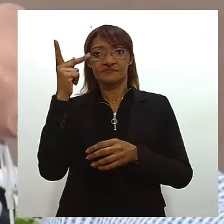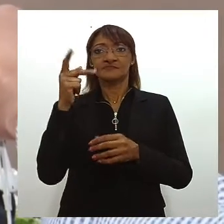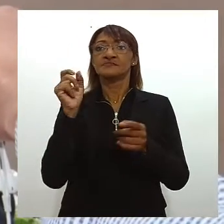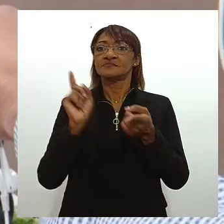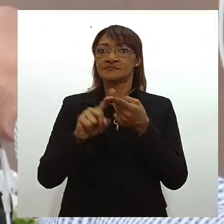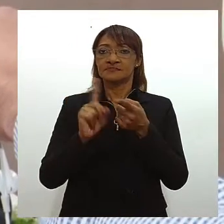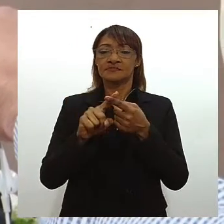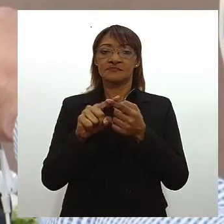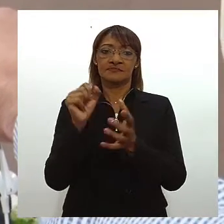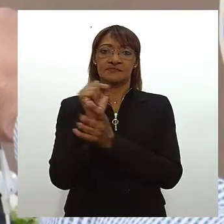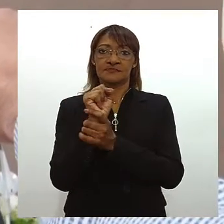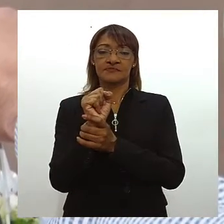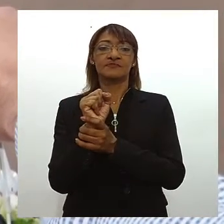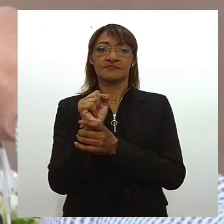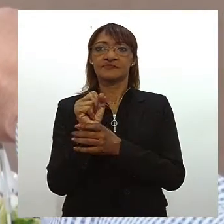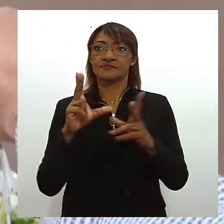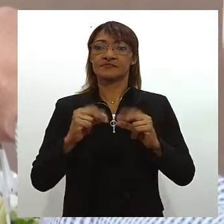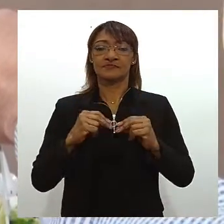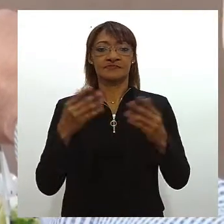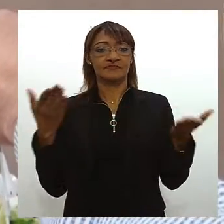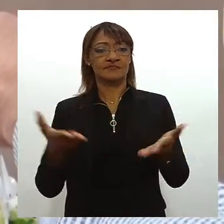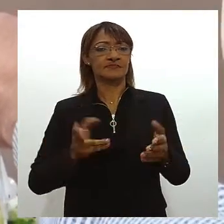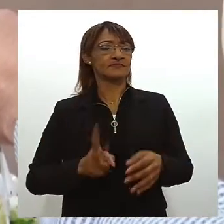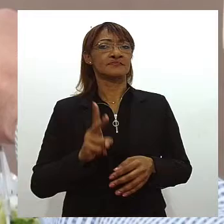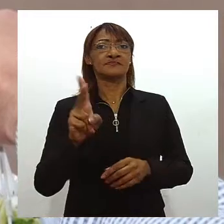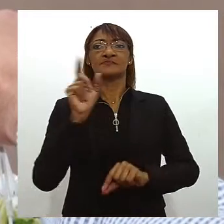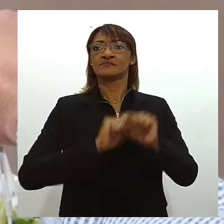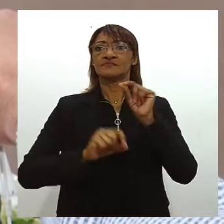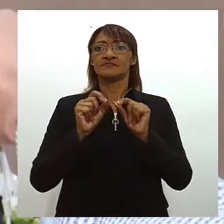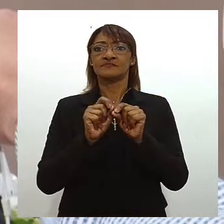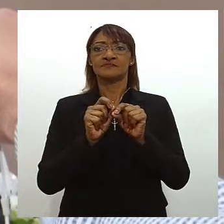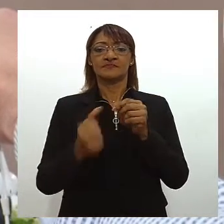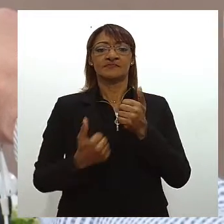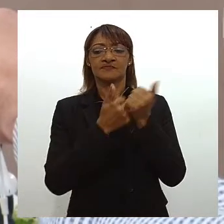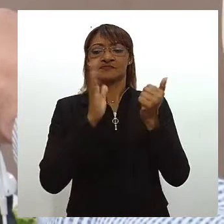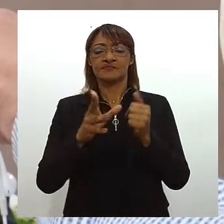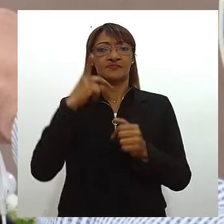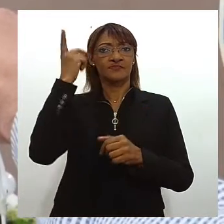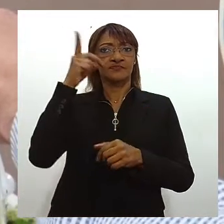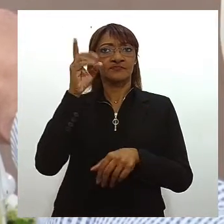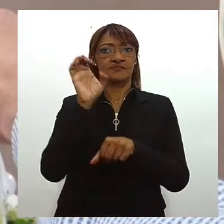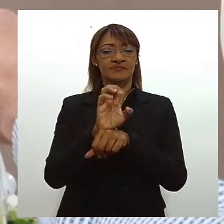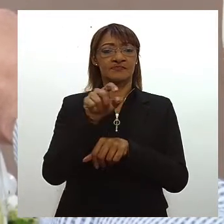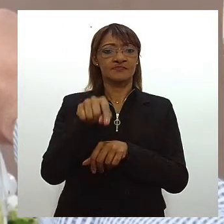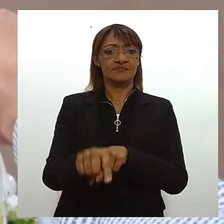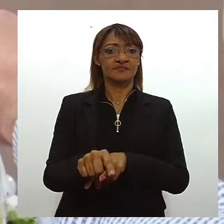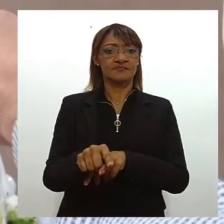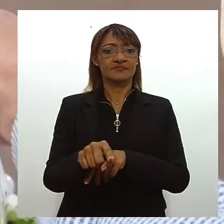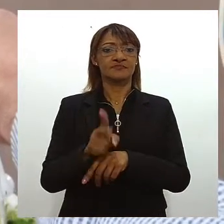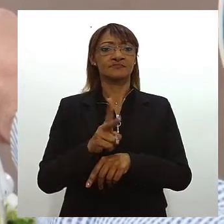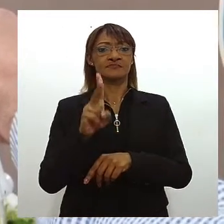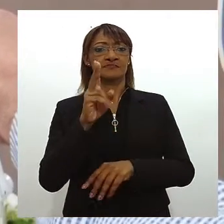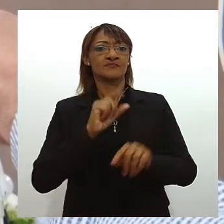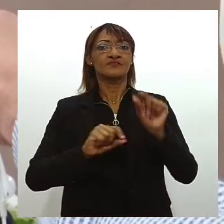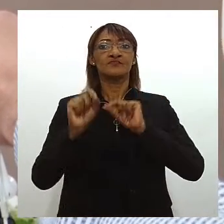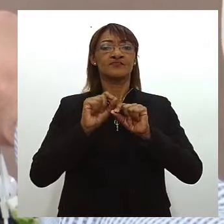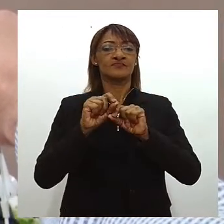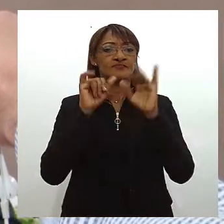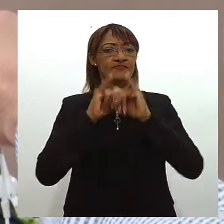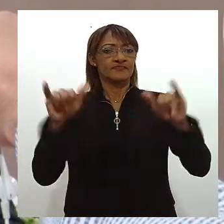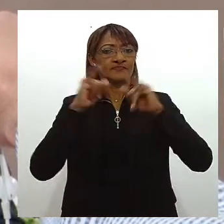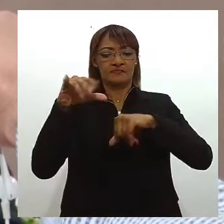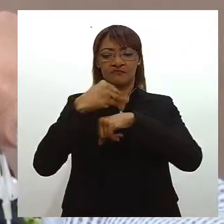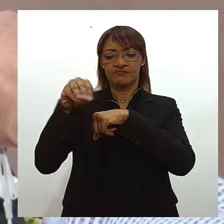da Secretaria-Geral da Mesa foi a de contribuir e de subsidiar os senhores deputados estaduais, fornecendo a ele um conjunto de informações